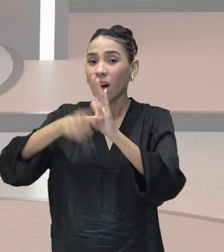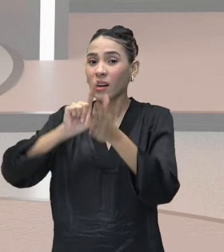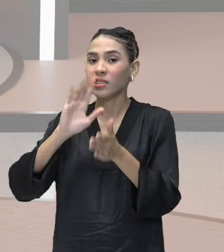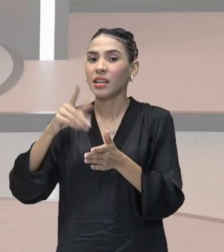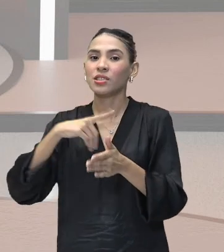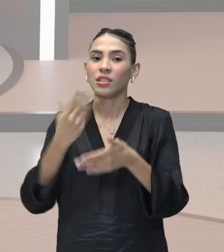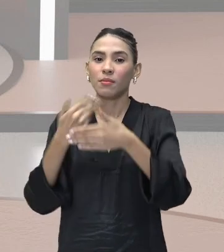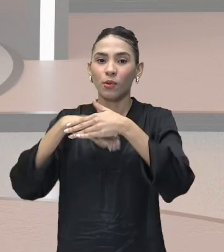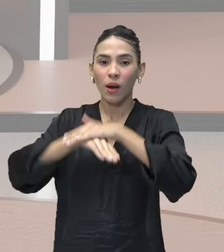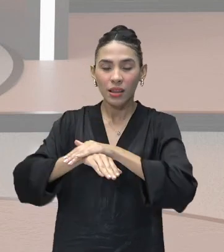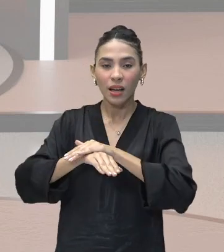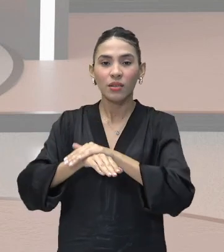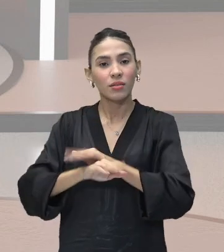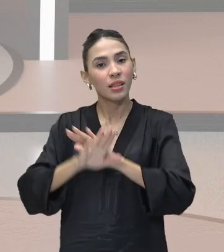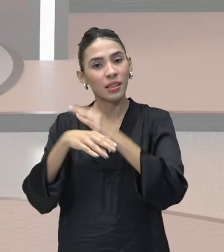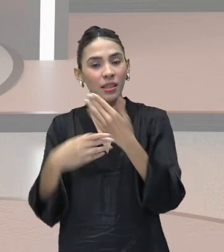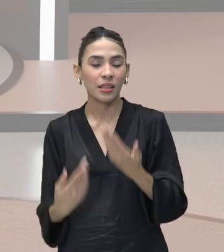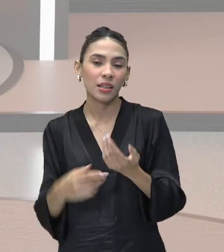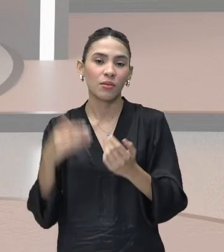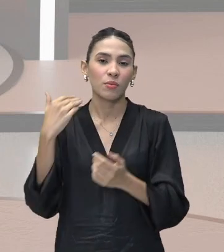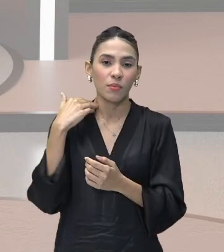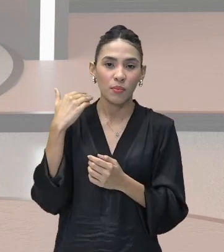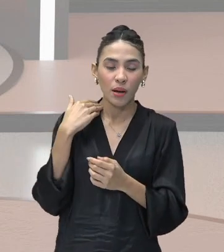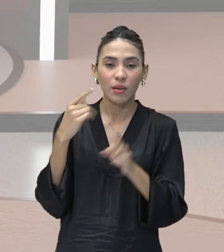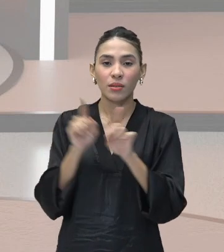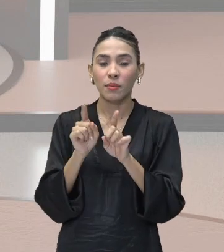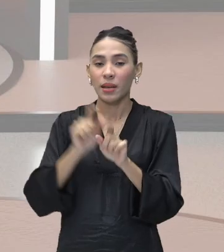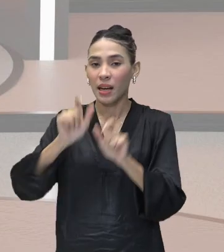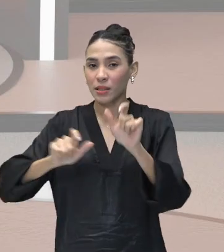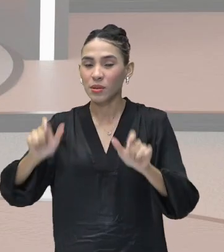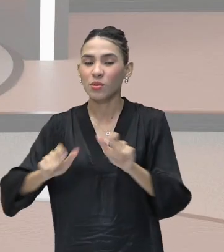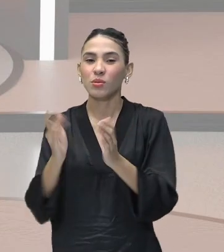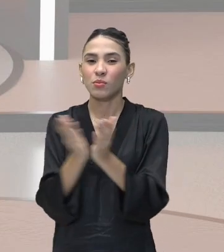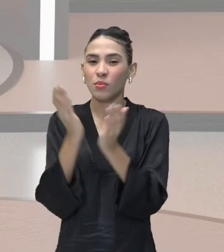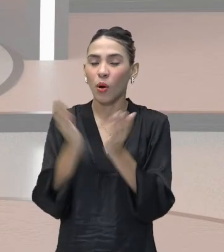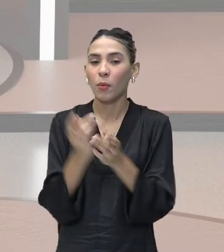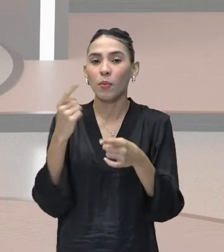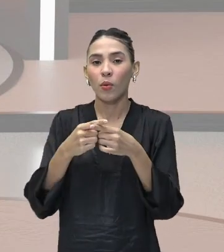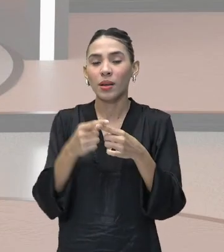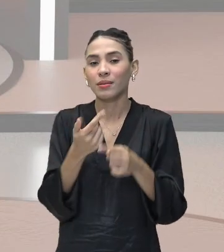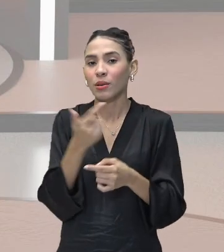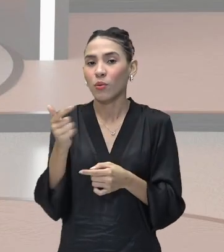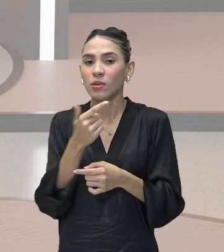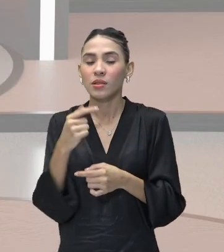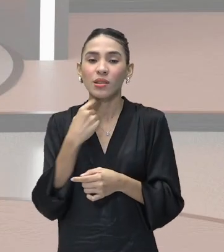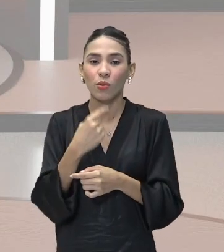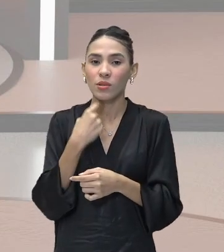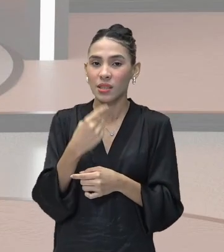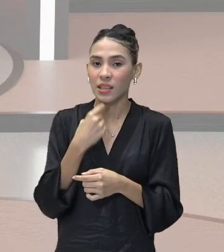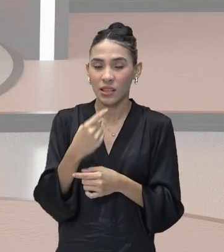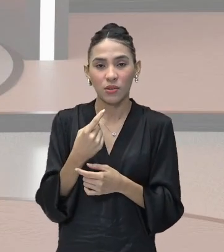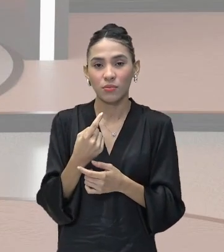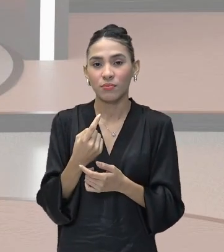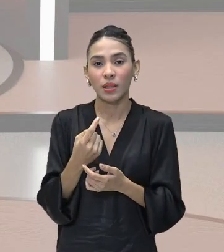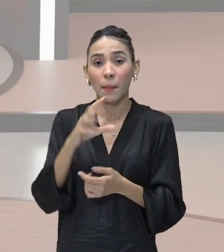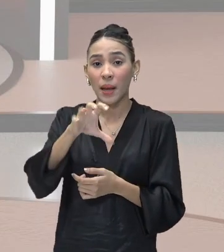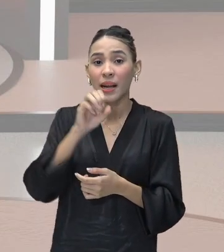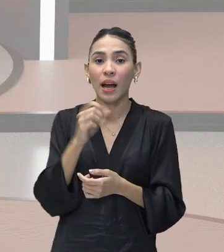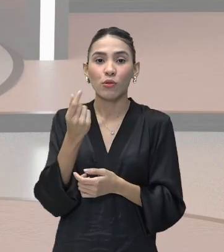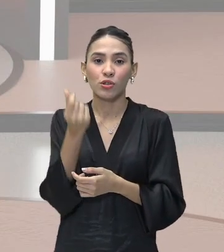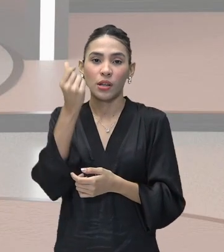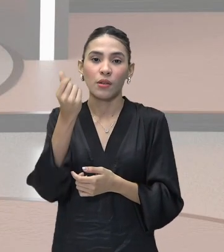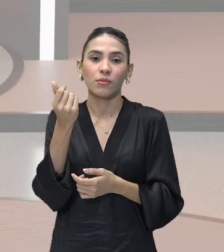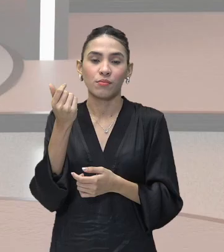coisa. Então, claro que além dos bancos, as pessoas também ficaram na miséria porque não conseguiam reaver essas riquezas.